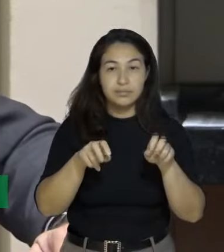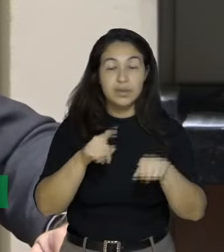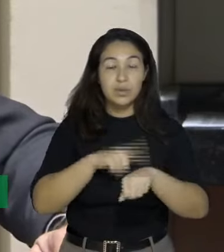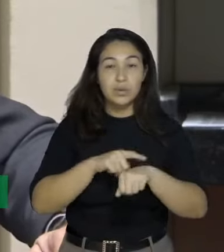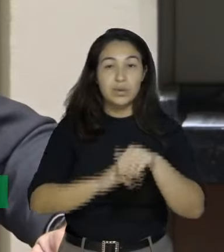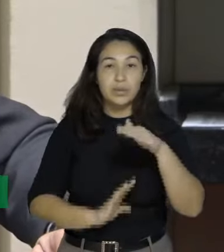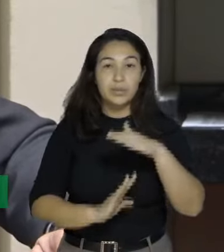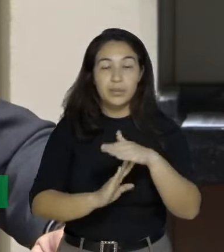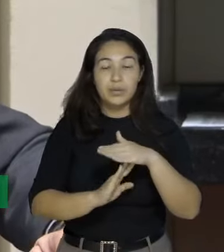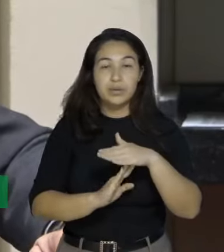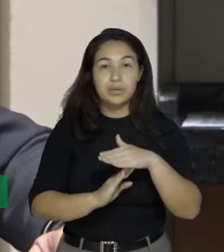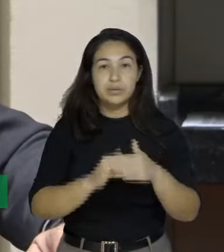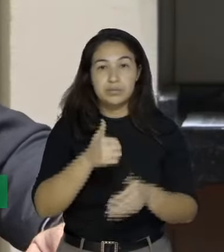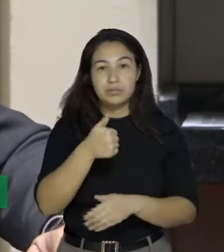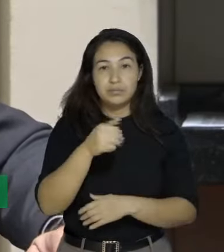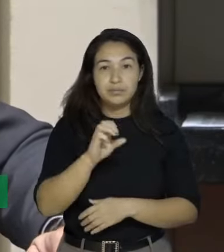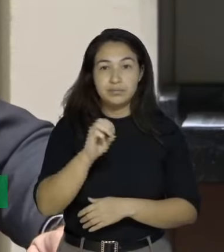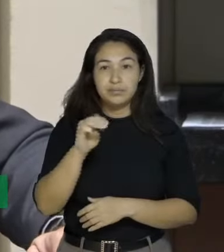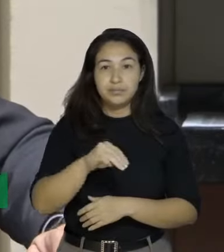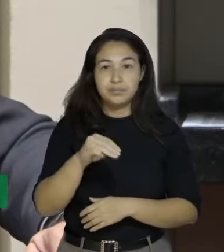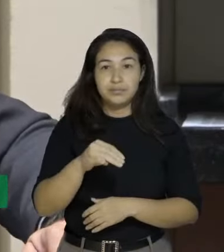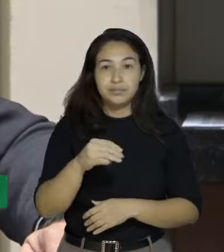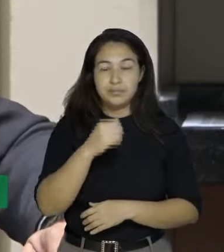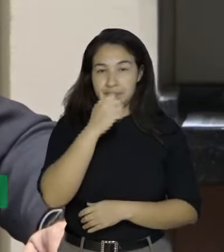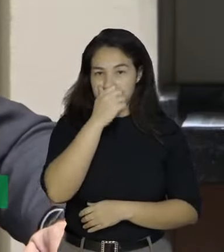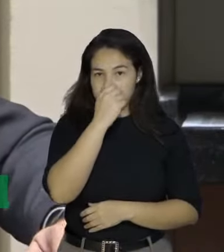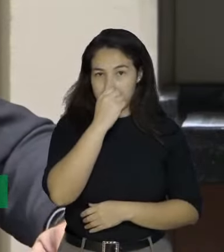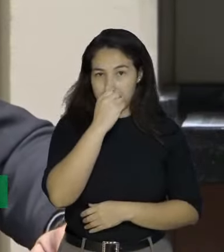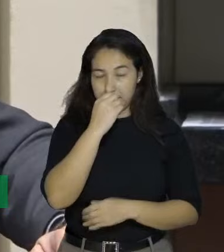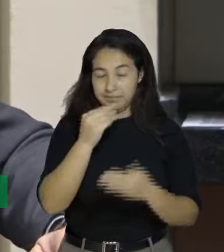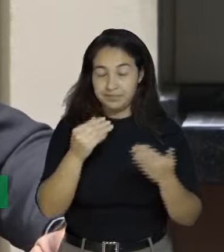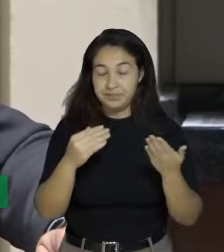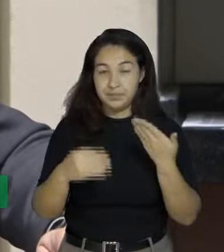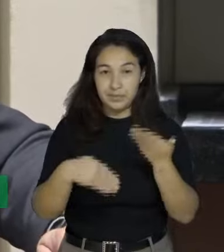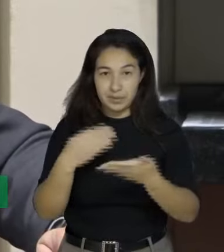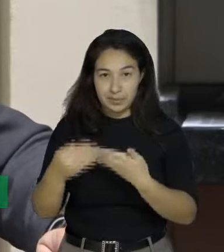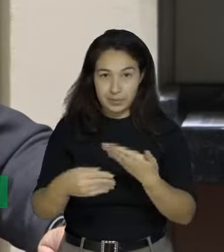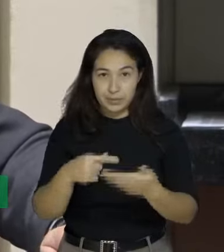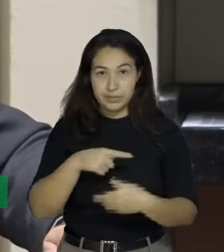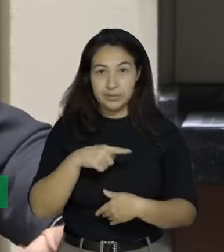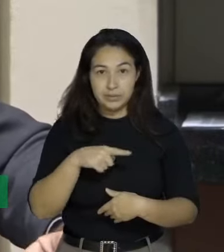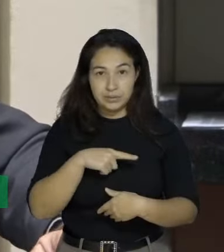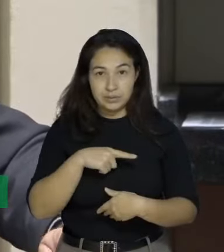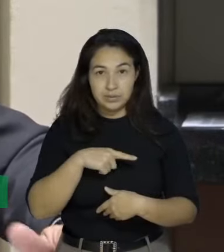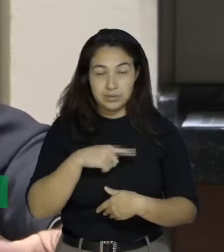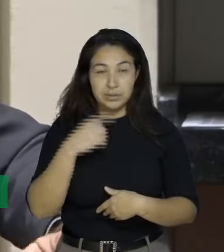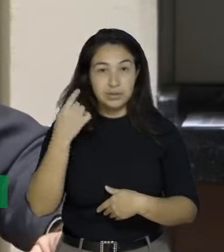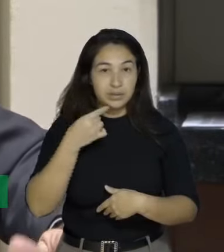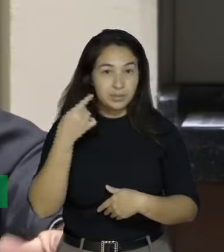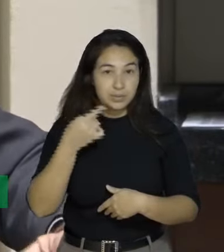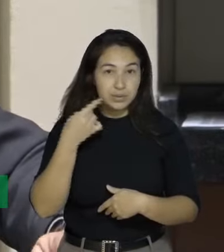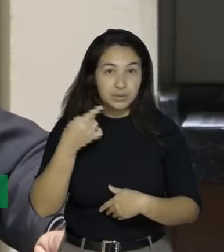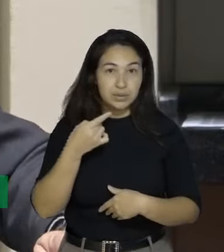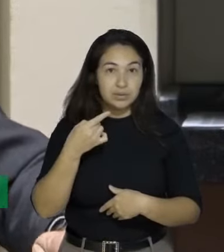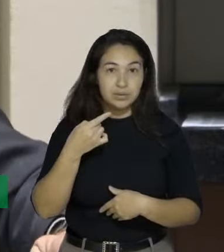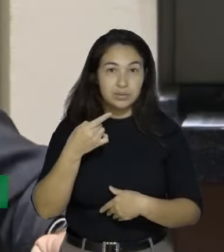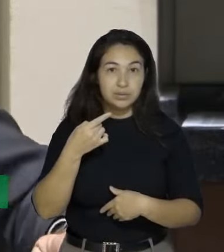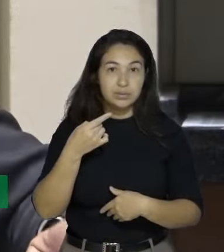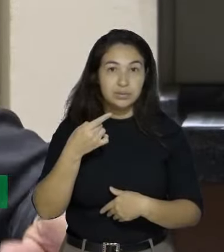regimental de até 10 minutos na sequência nós temos o Deputado Mário